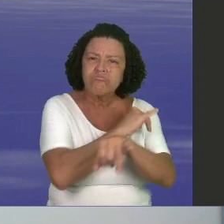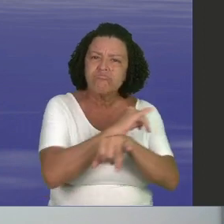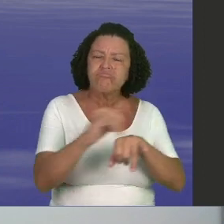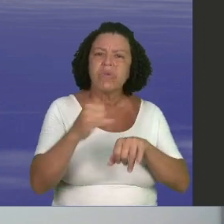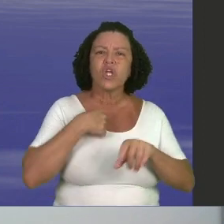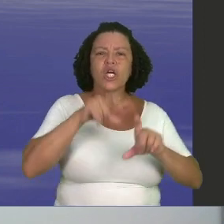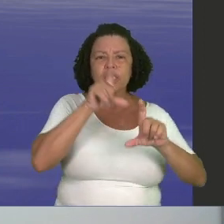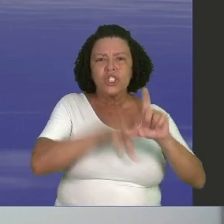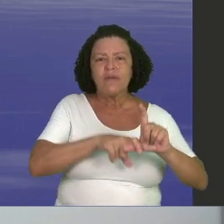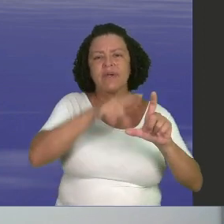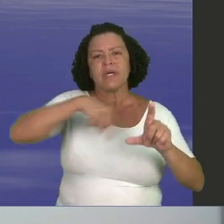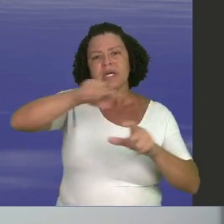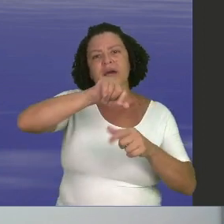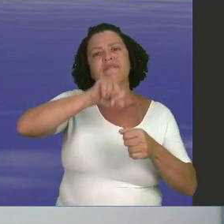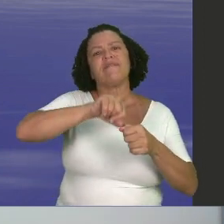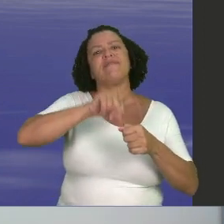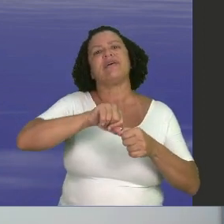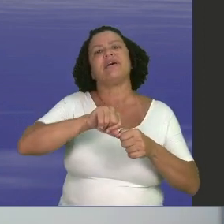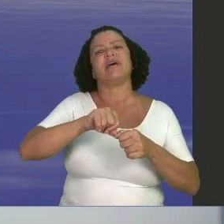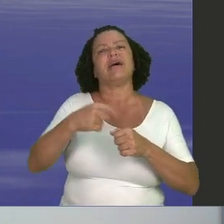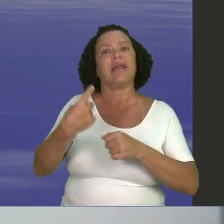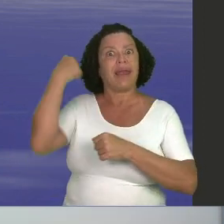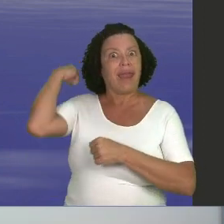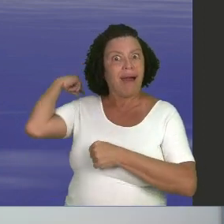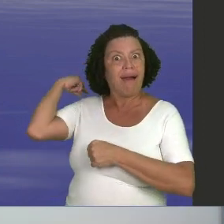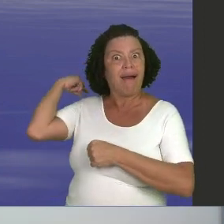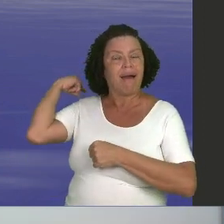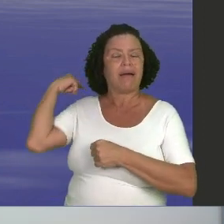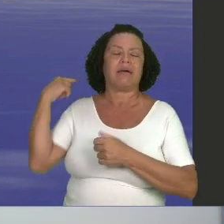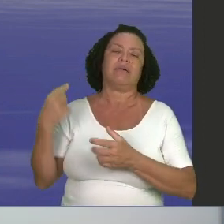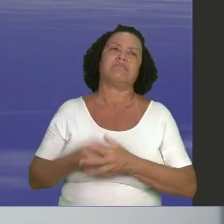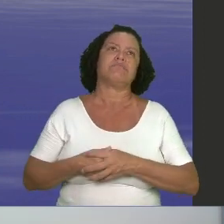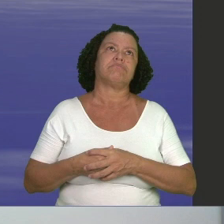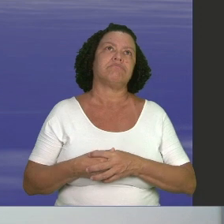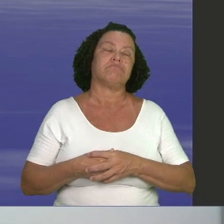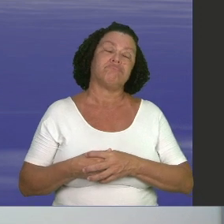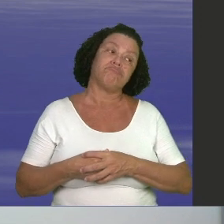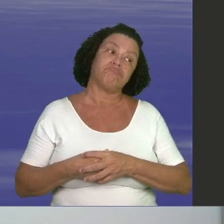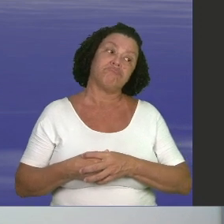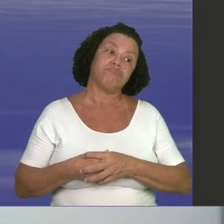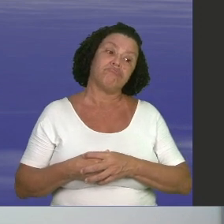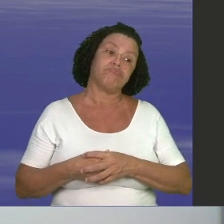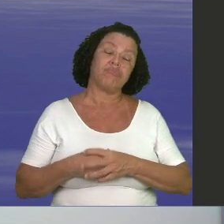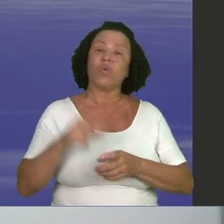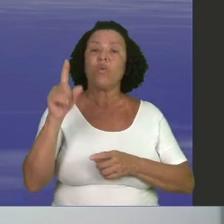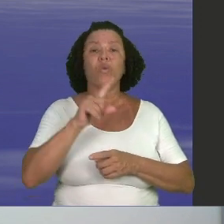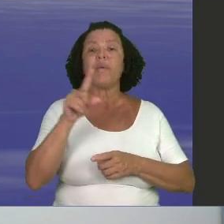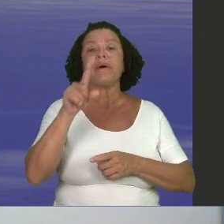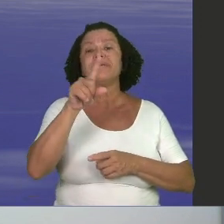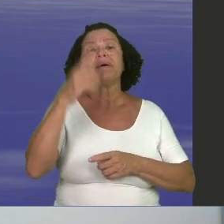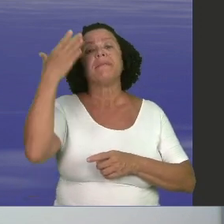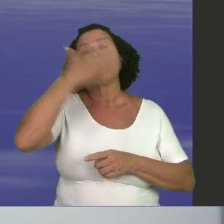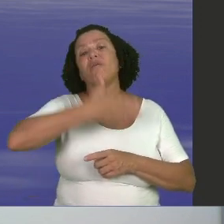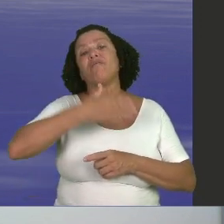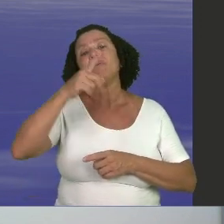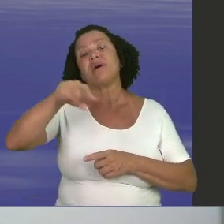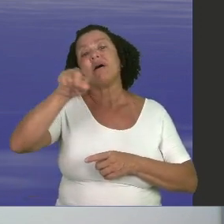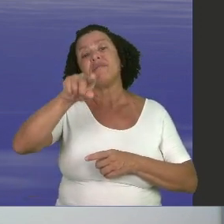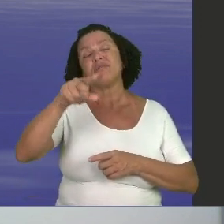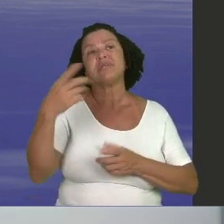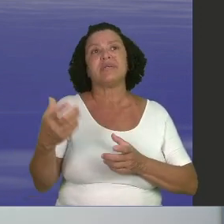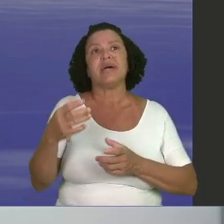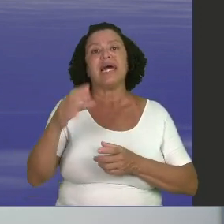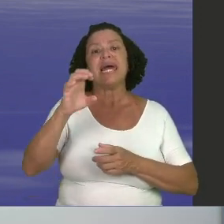dívidas do pretérito. Então, não existe só uma forma você provar, você